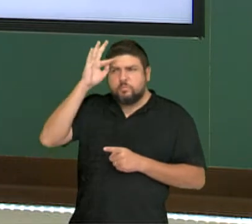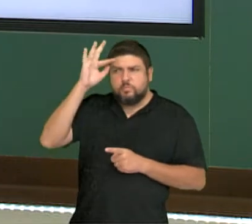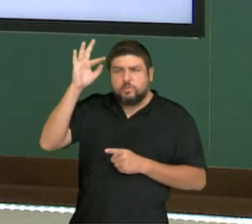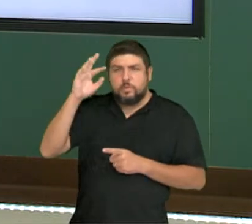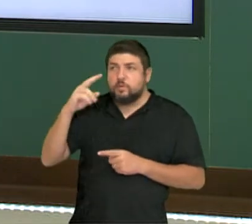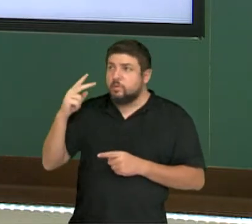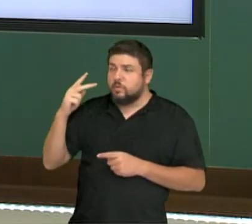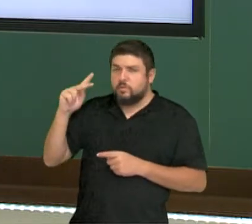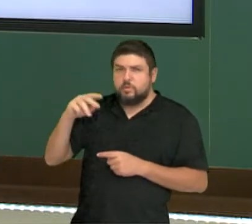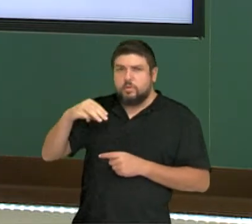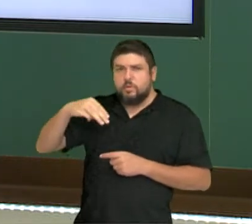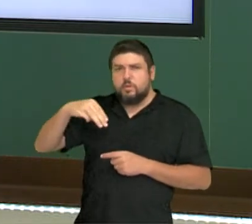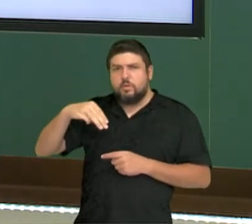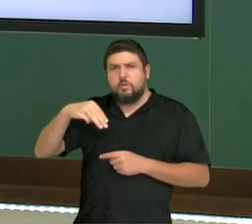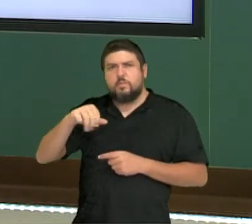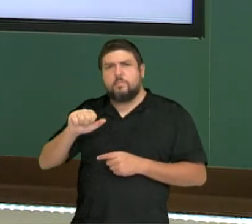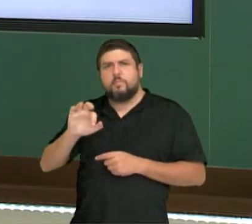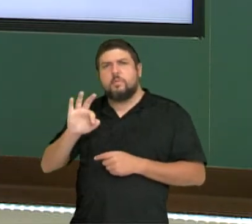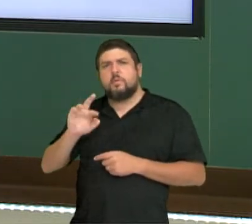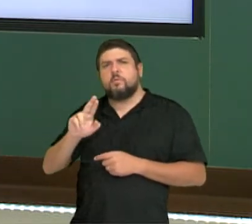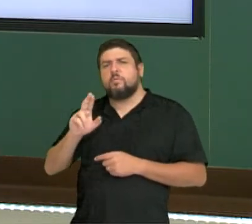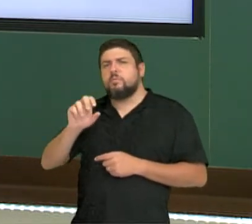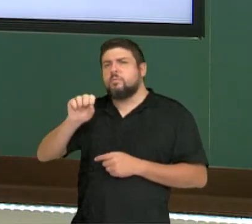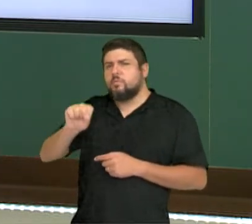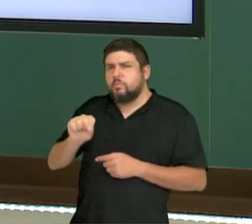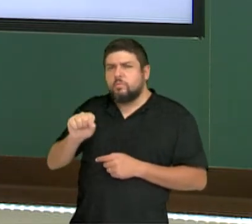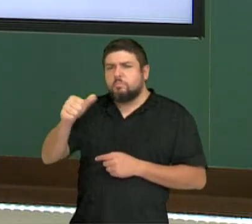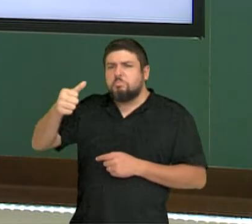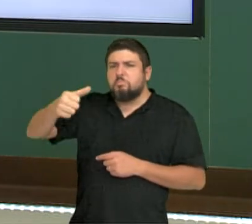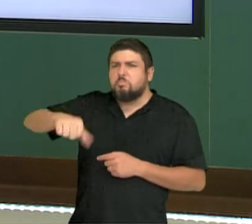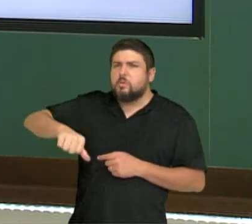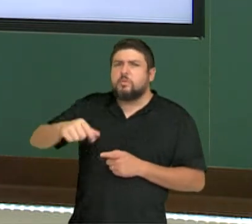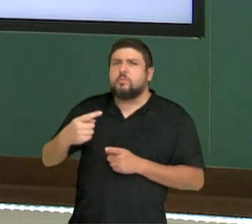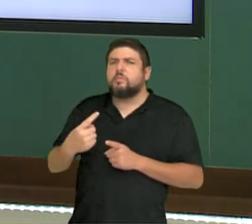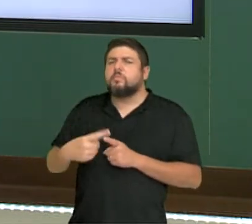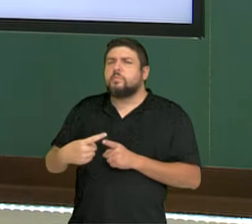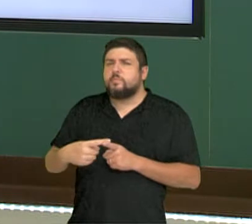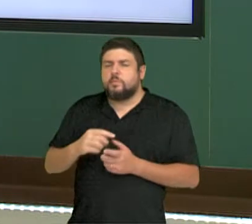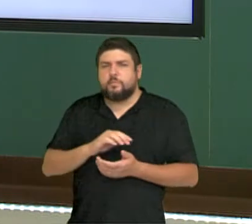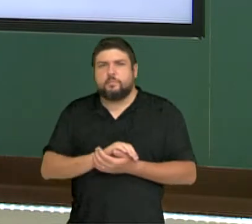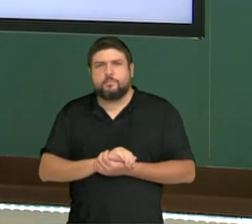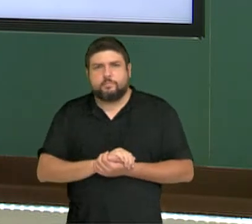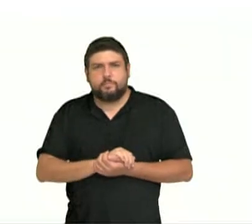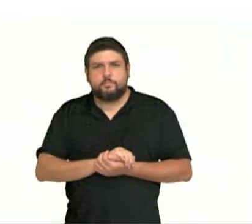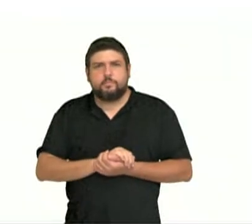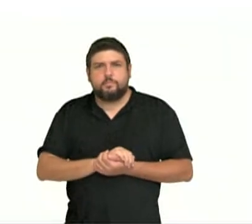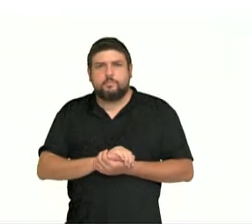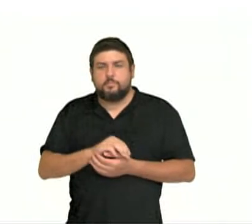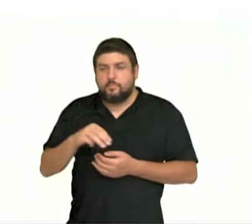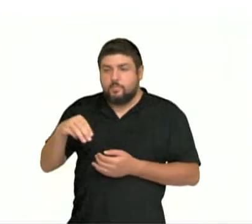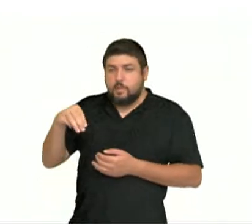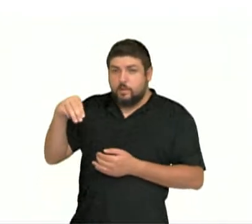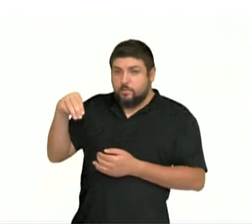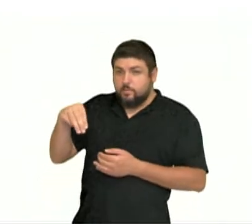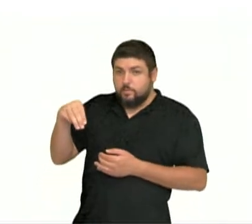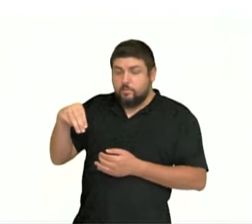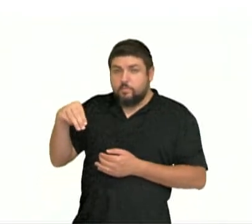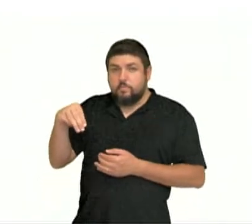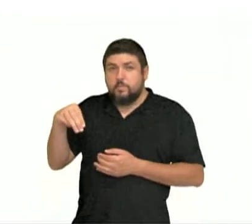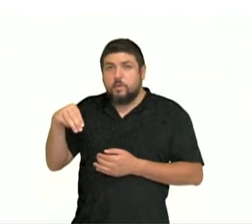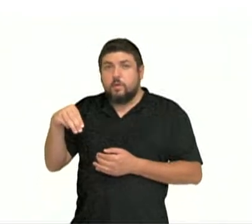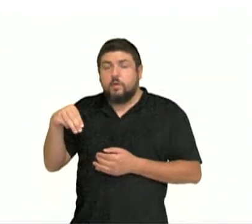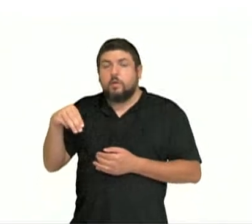malthus não se confirmou Então vamos olhar aqui uma possível resposta para você malthus não previu